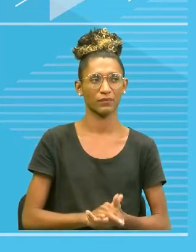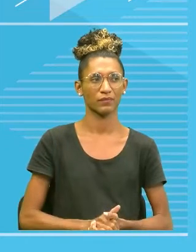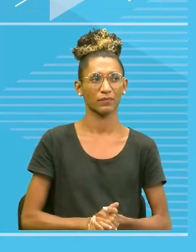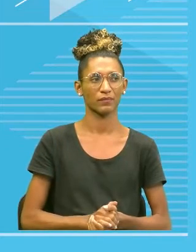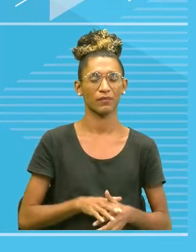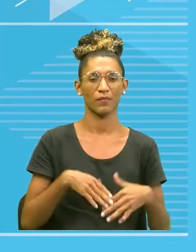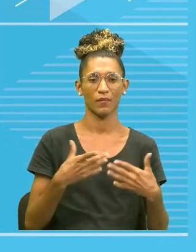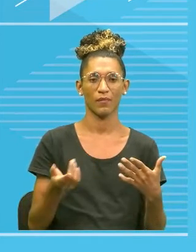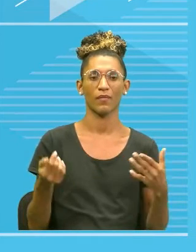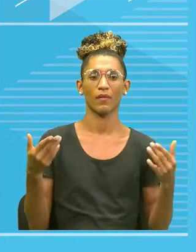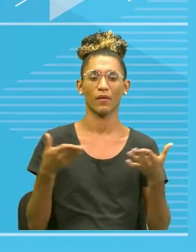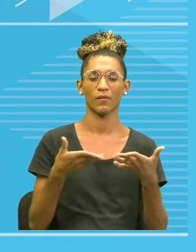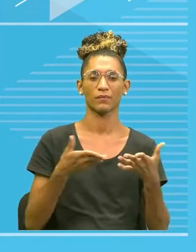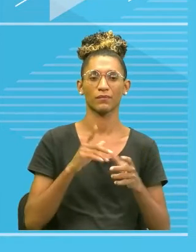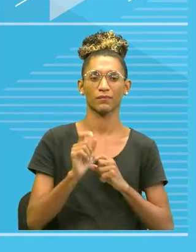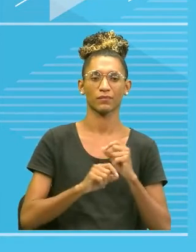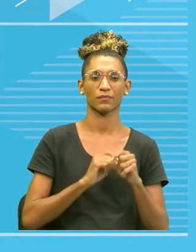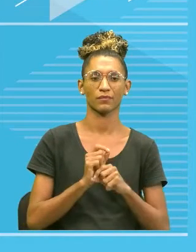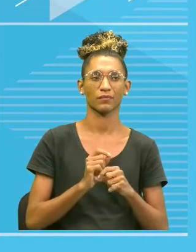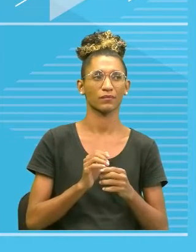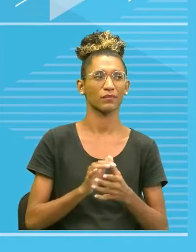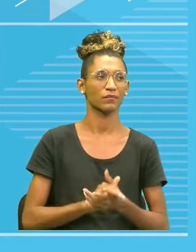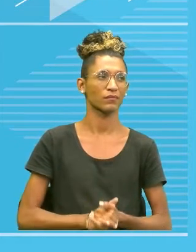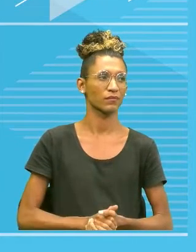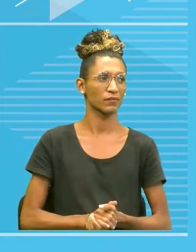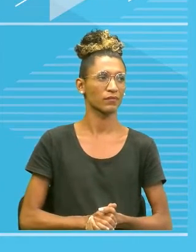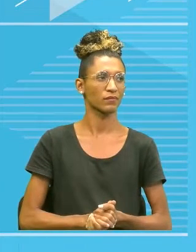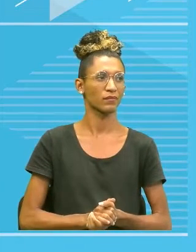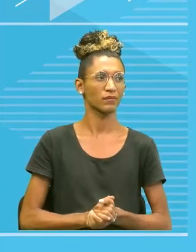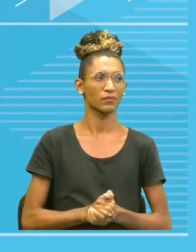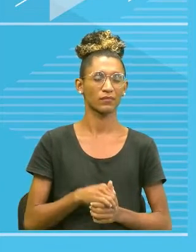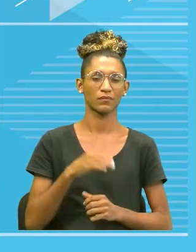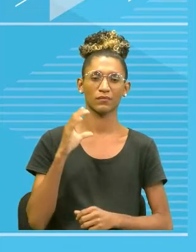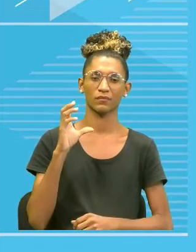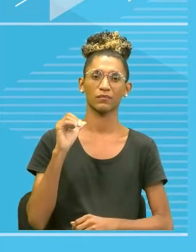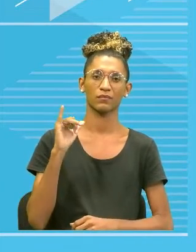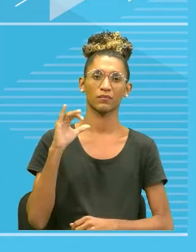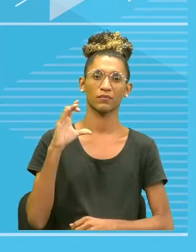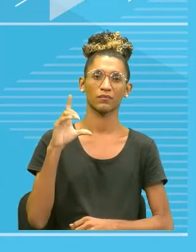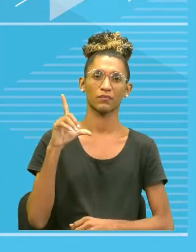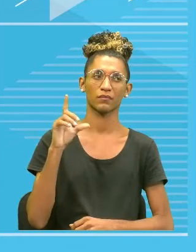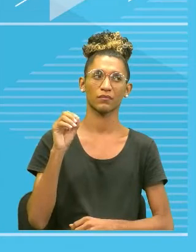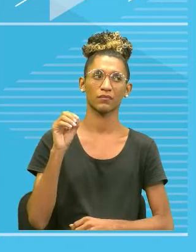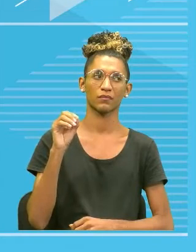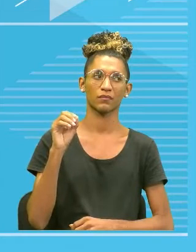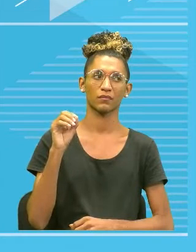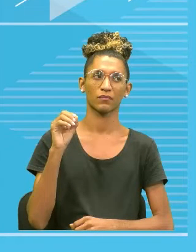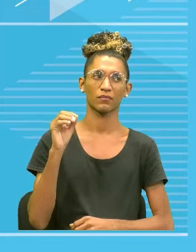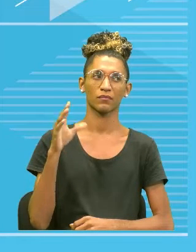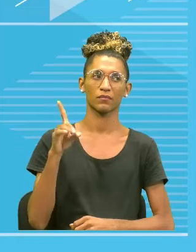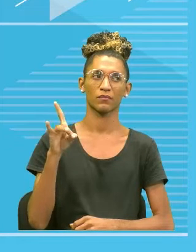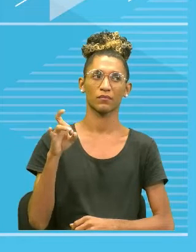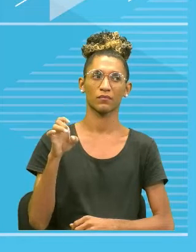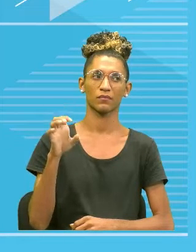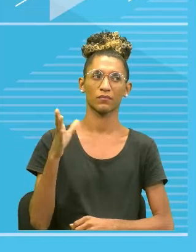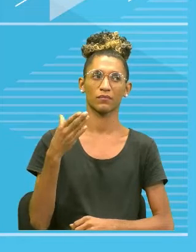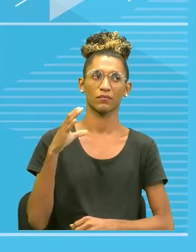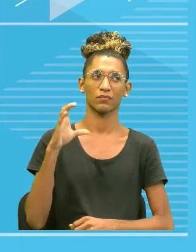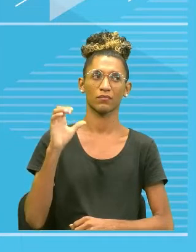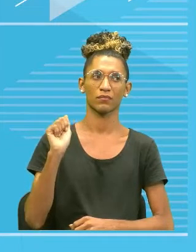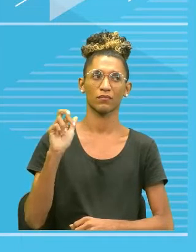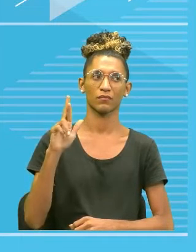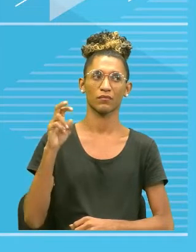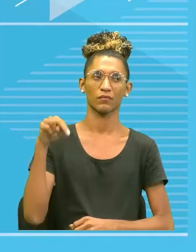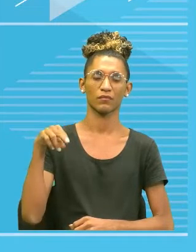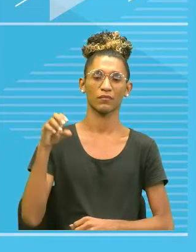E aí a gente chega no principal ciclo, tá bom? Ciclo de Carnot, tá bom? Ciclo de Carnot é